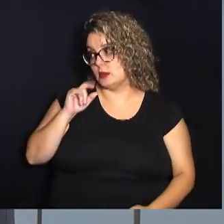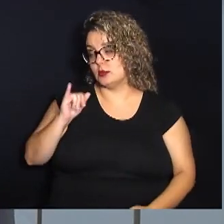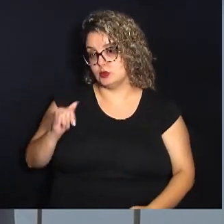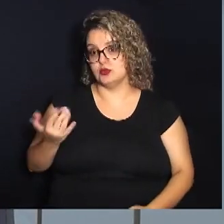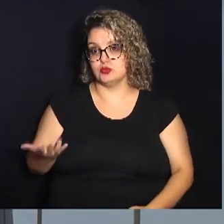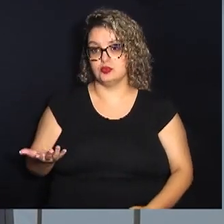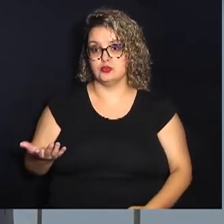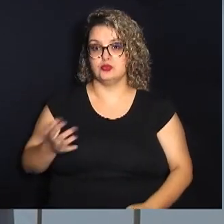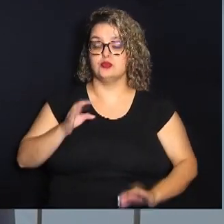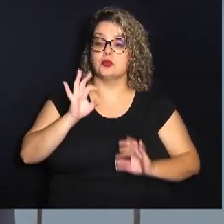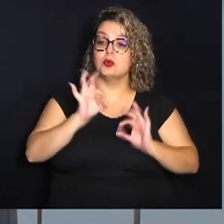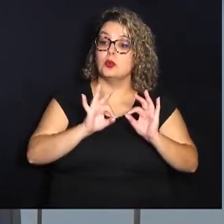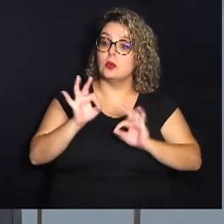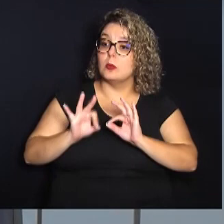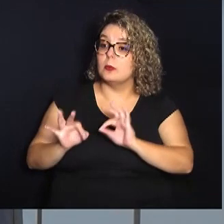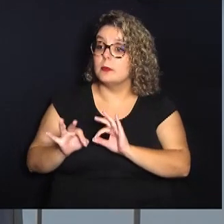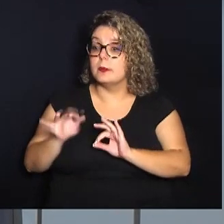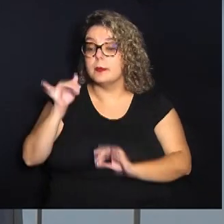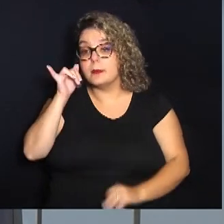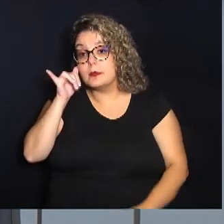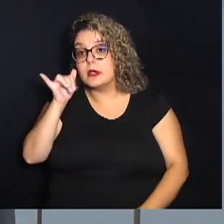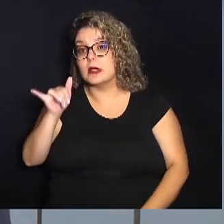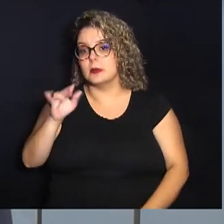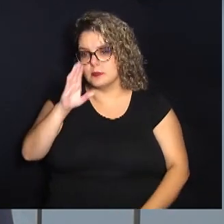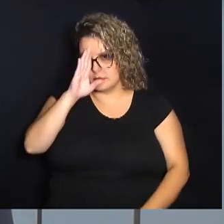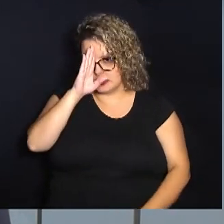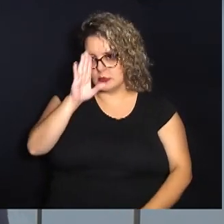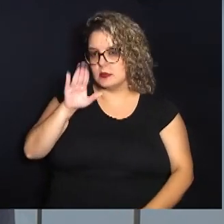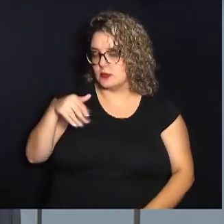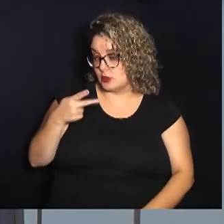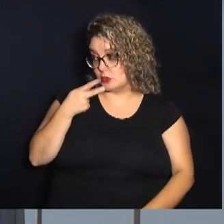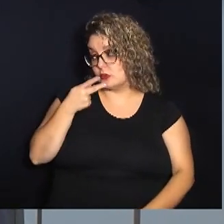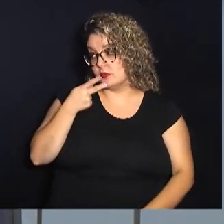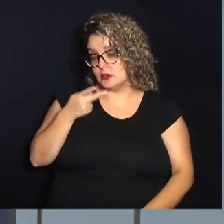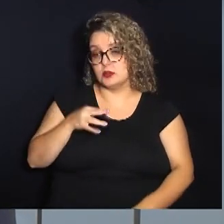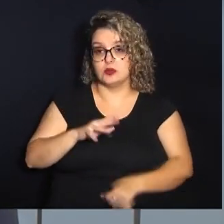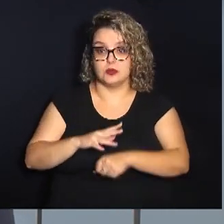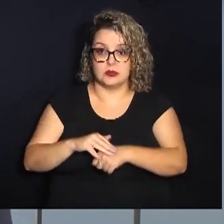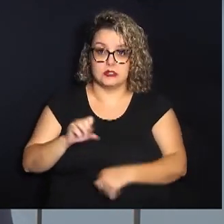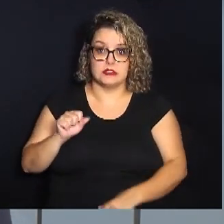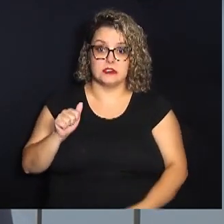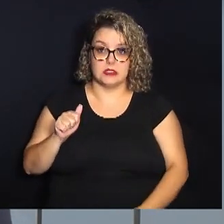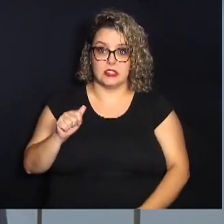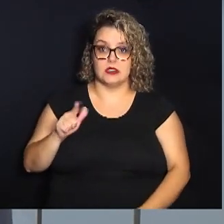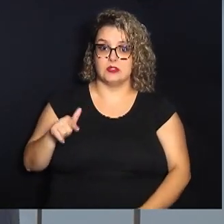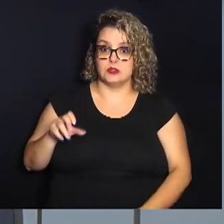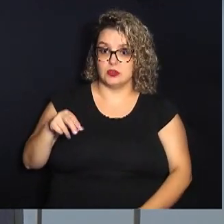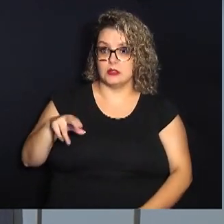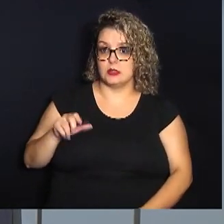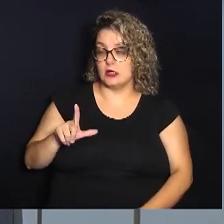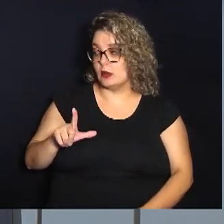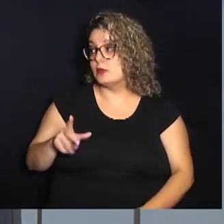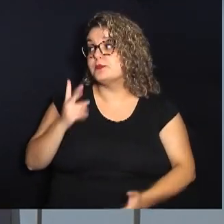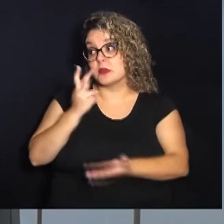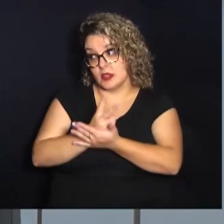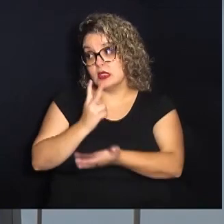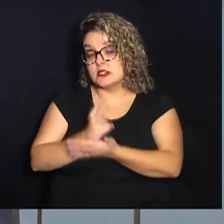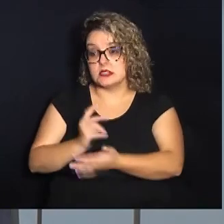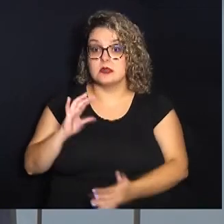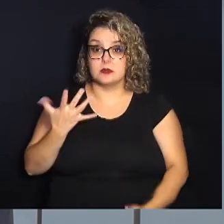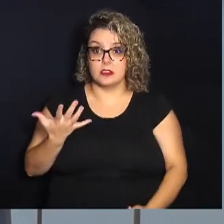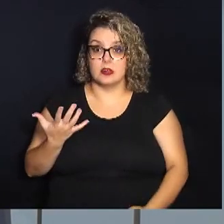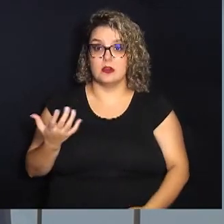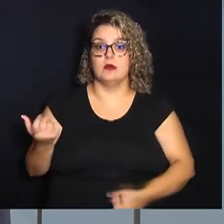um planejamento preventivo, principalmente quando a gente está falando em doenças sazonais, elas vão sempre acontecer, né? Então, o carro que está